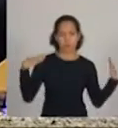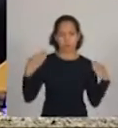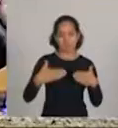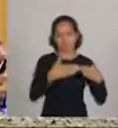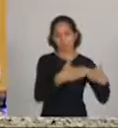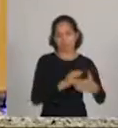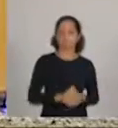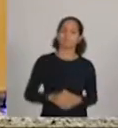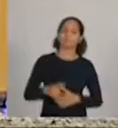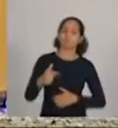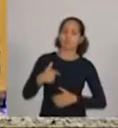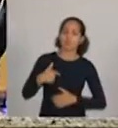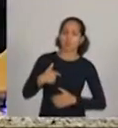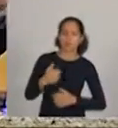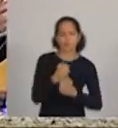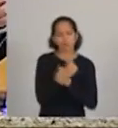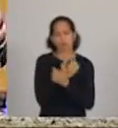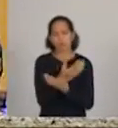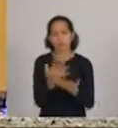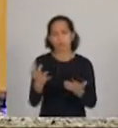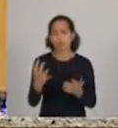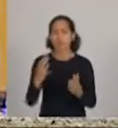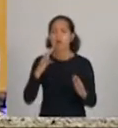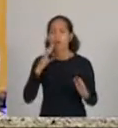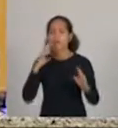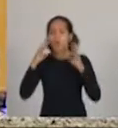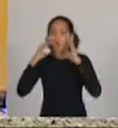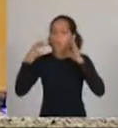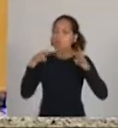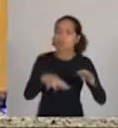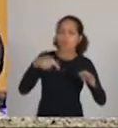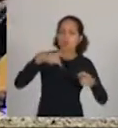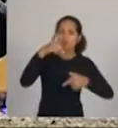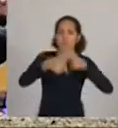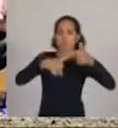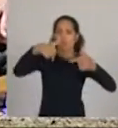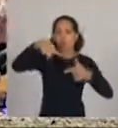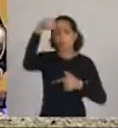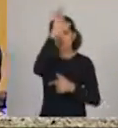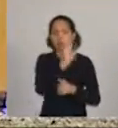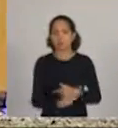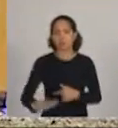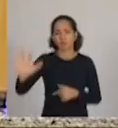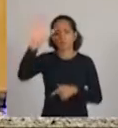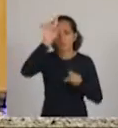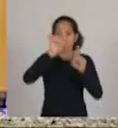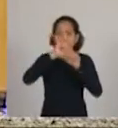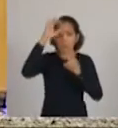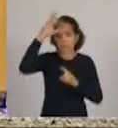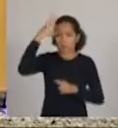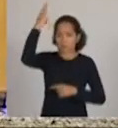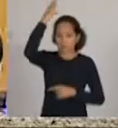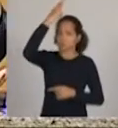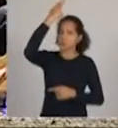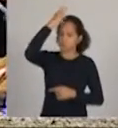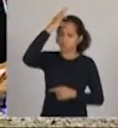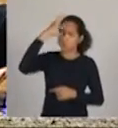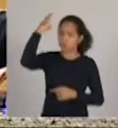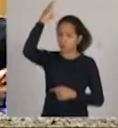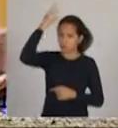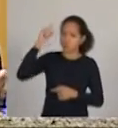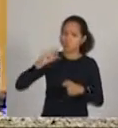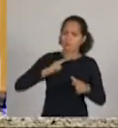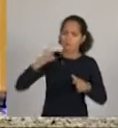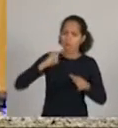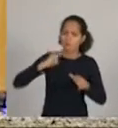por esse reconhecimento ao trabalho da Marinha no Brasil e o trabalho da Marinha no Espírito Santo. Muito bom. O Espírito Santo tem um